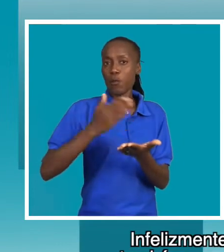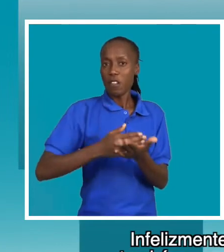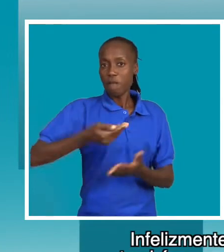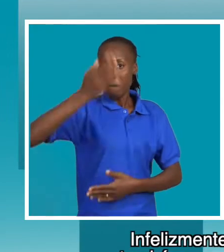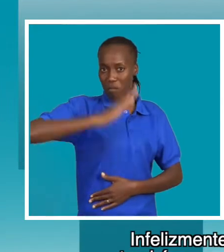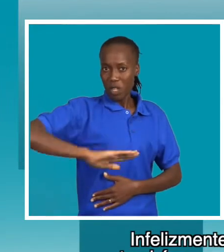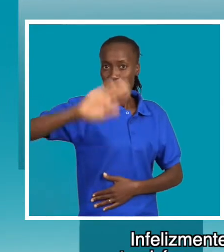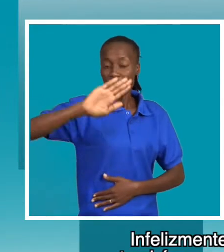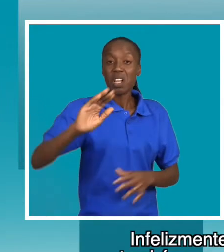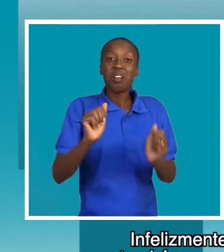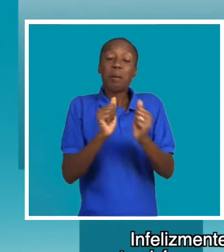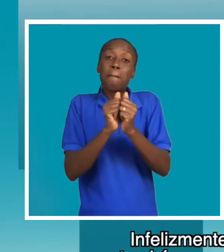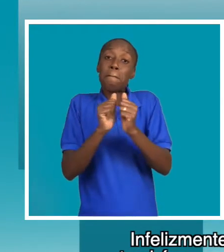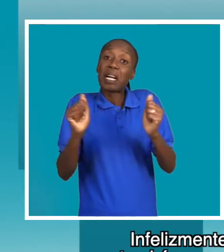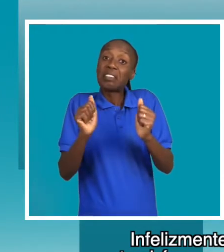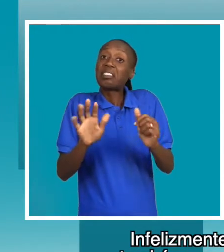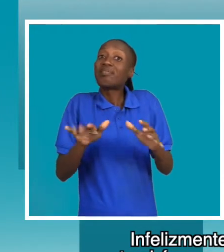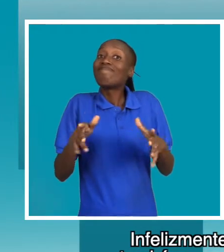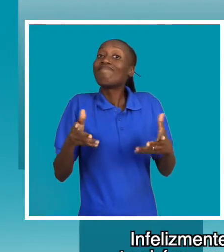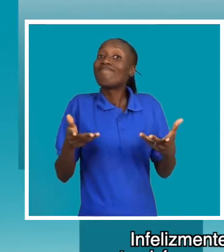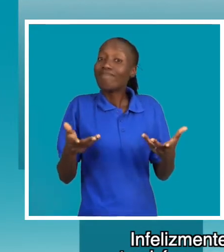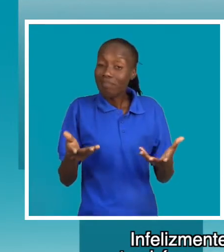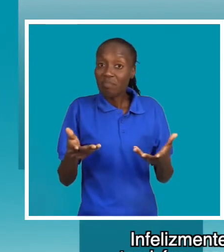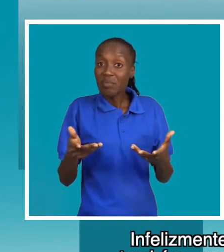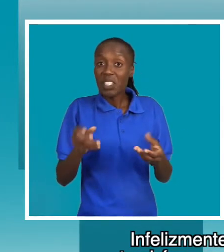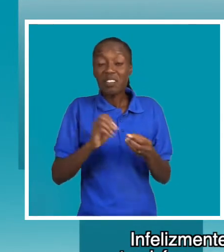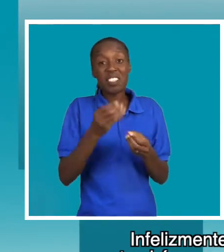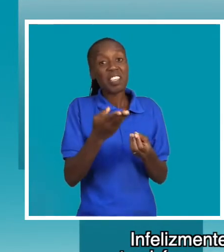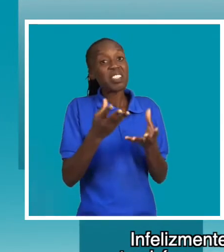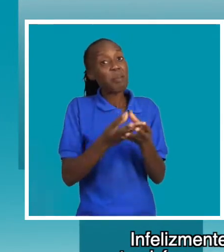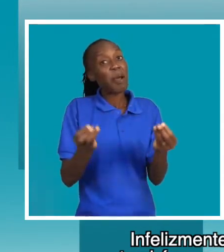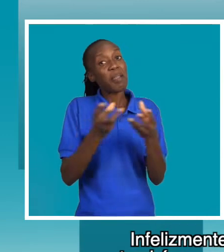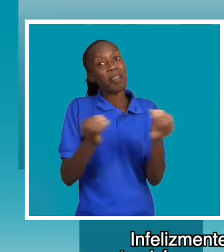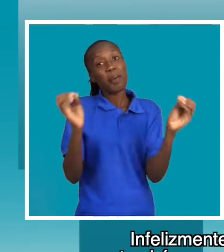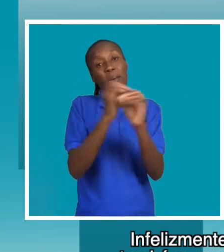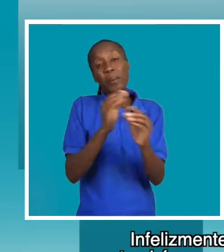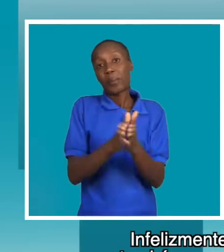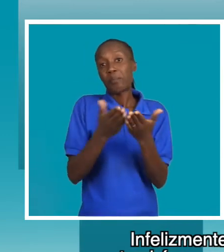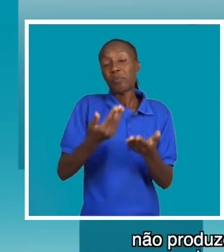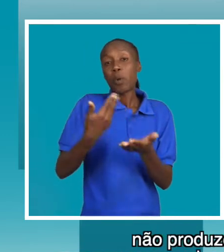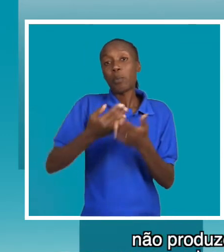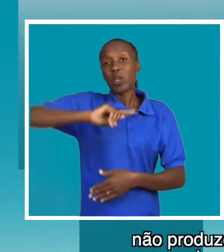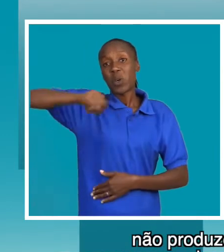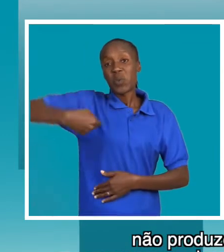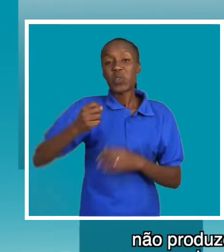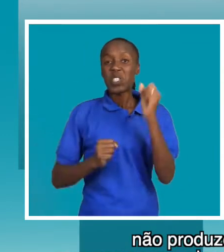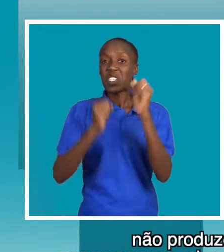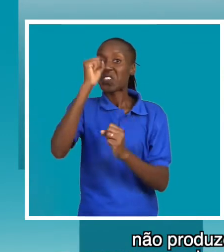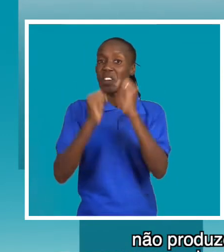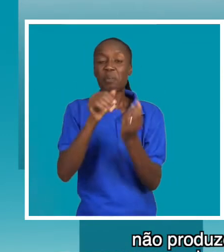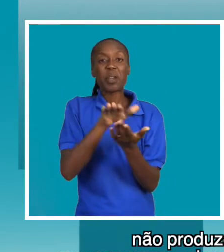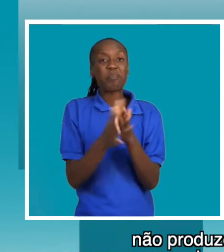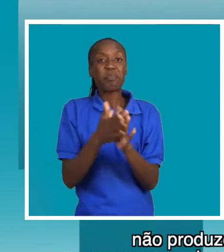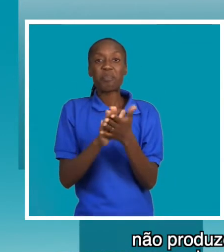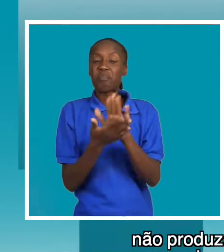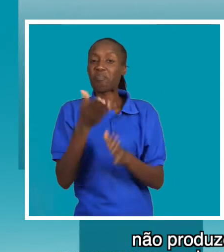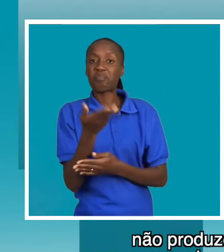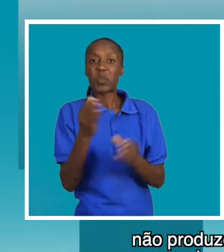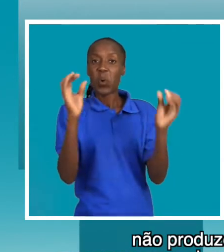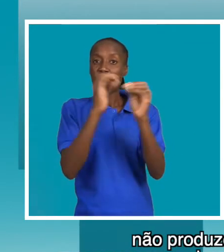Infelizmente, não temos esse material, mas também porque as nossas editoras nacionais não produzem material em